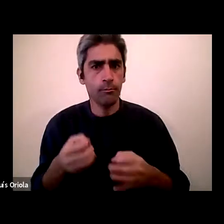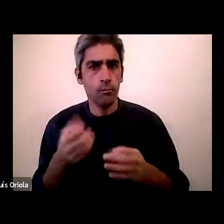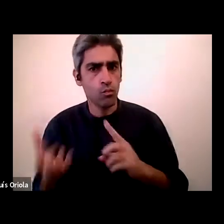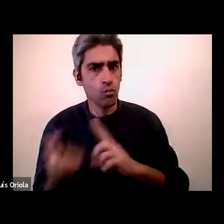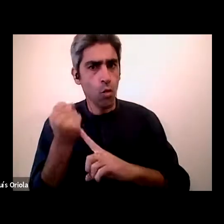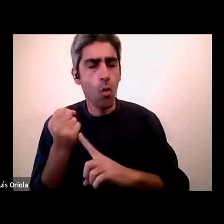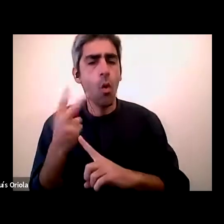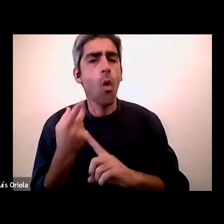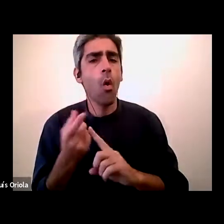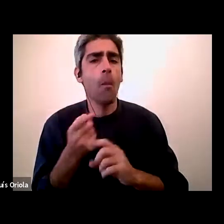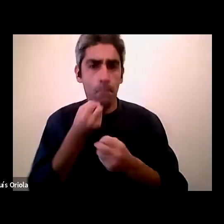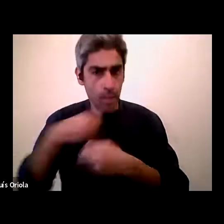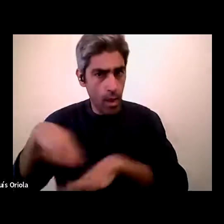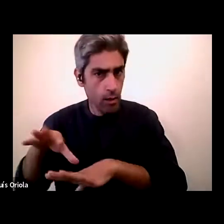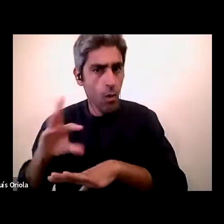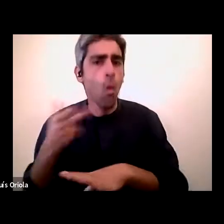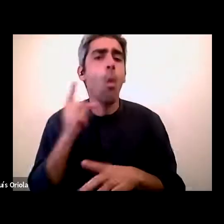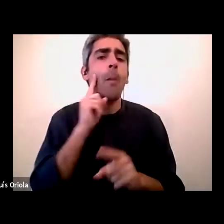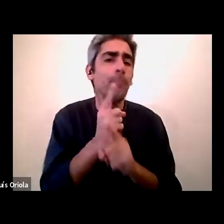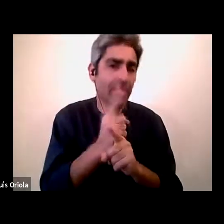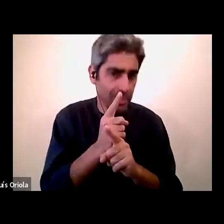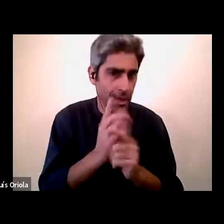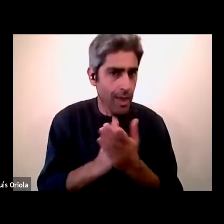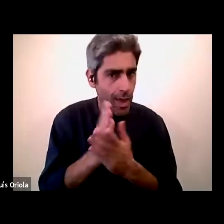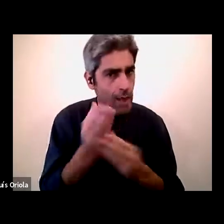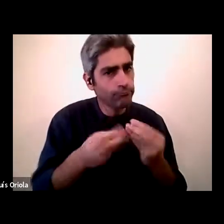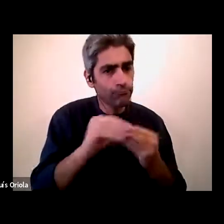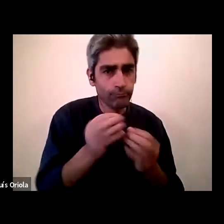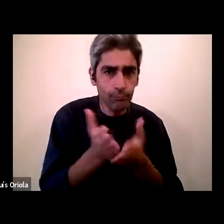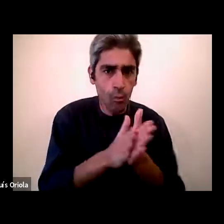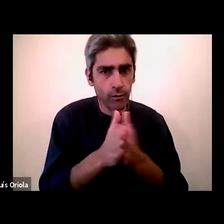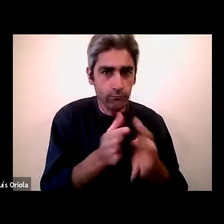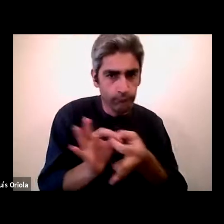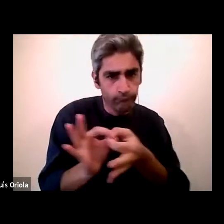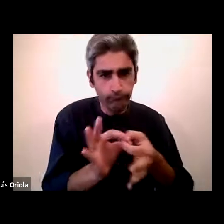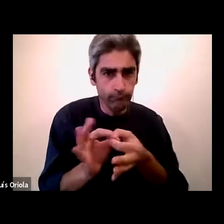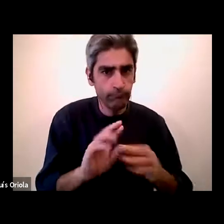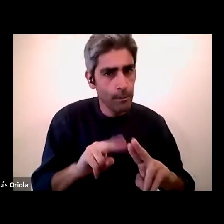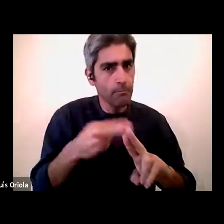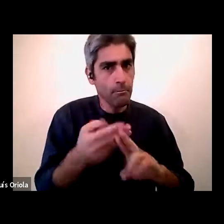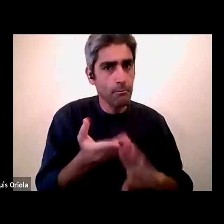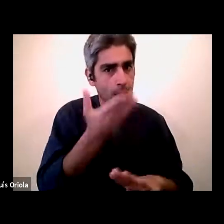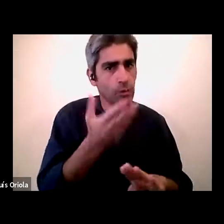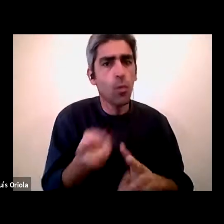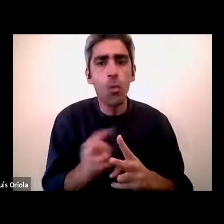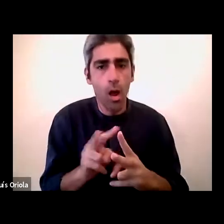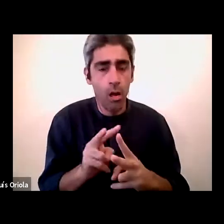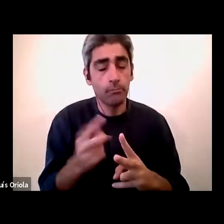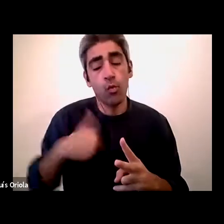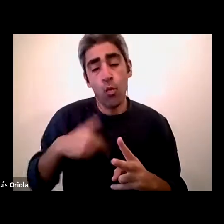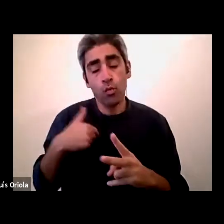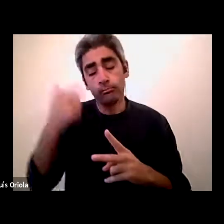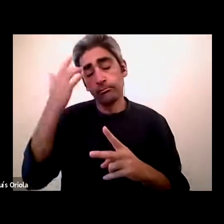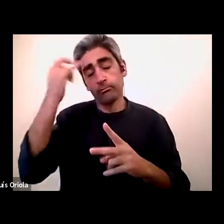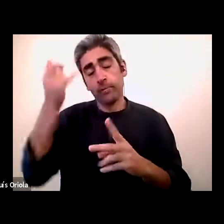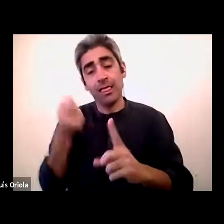vamos mantê-la e até reforçá-la? Bom, o nosso desafio e o nosso desejo é que continuemos a reforçá-la em